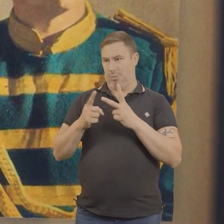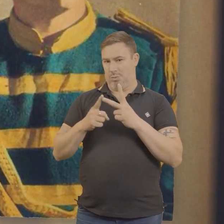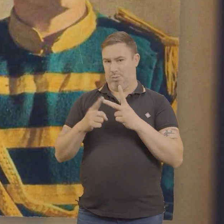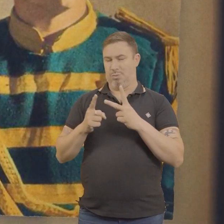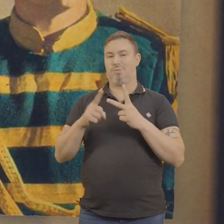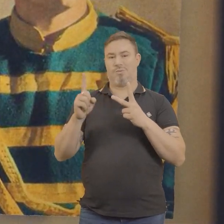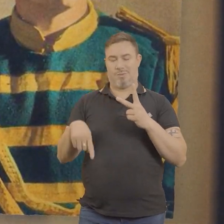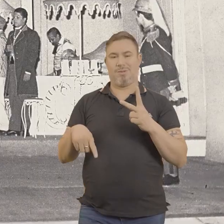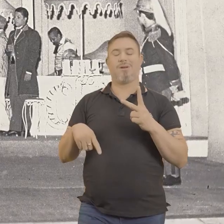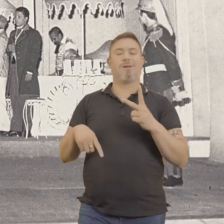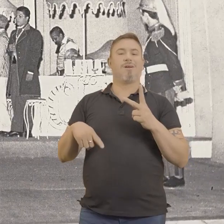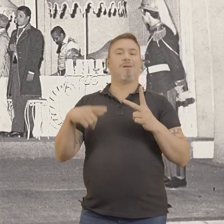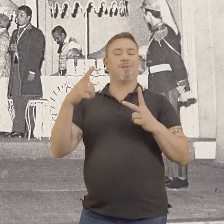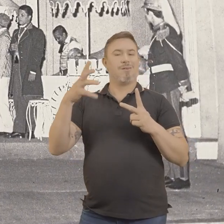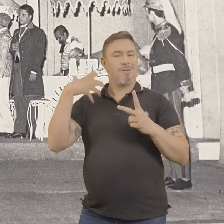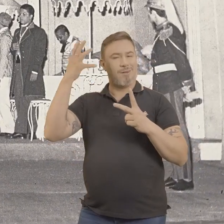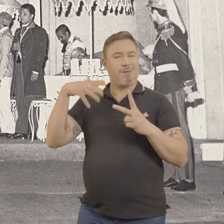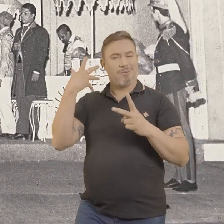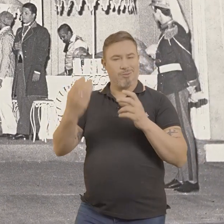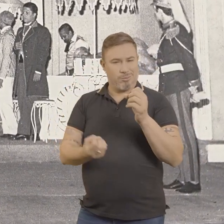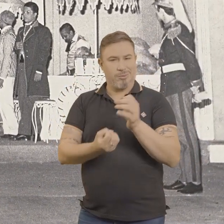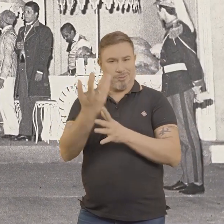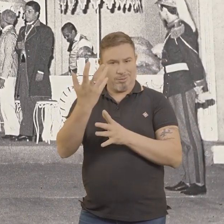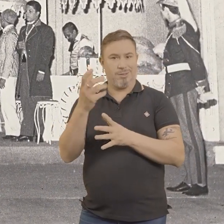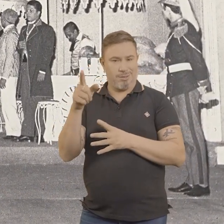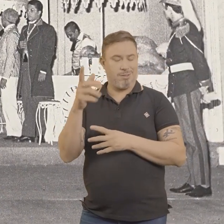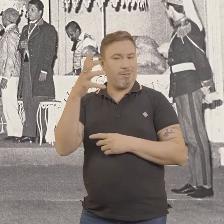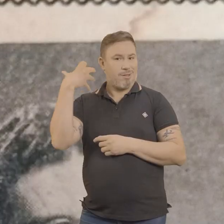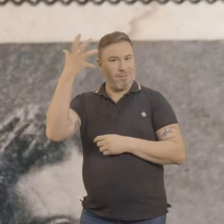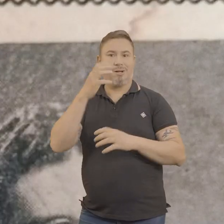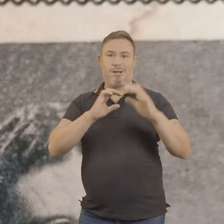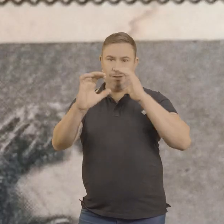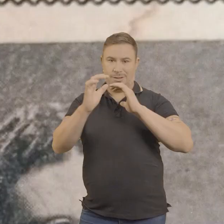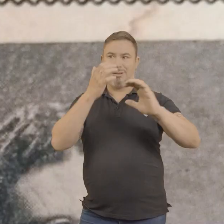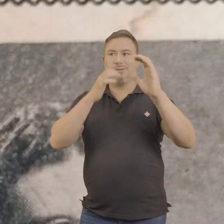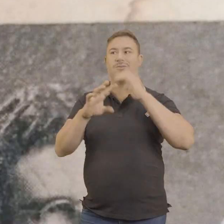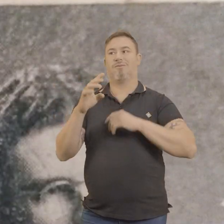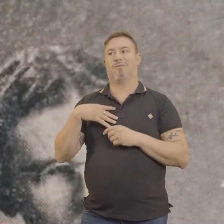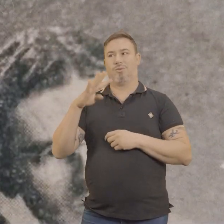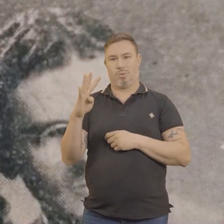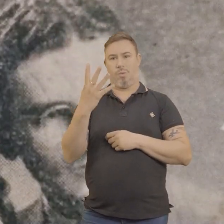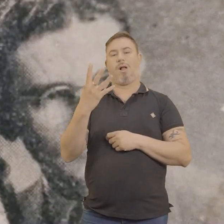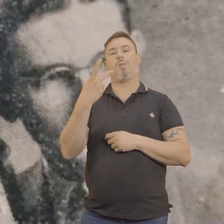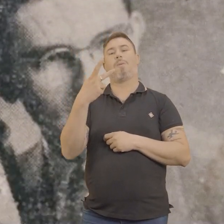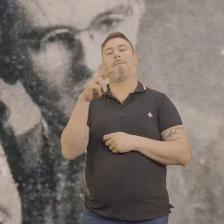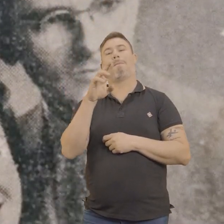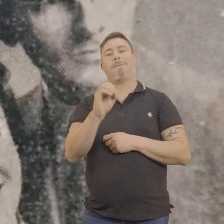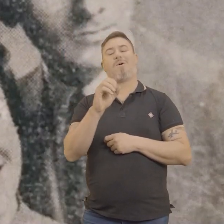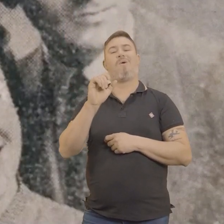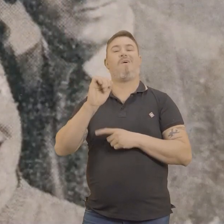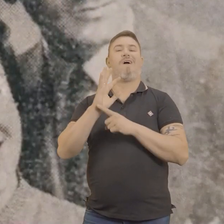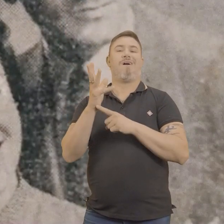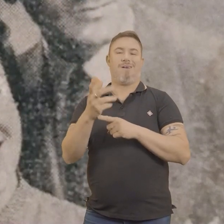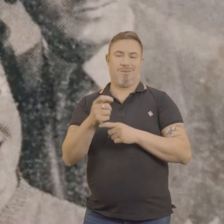o cantor, né, porque ele era cantor, fez parte do Quarteto Pro Arte, era maestro, era músico,